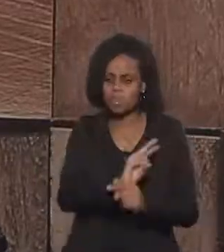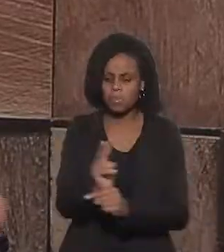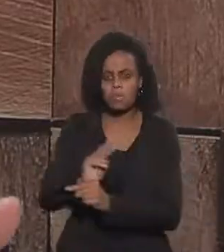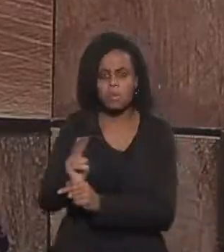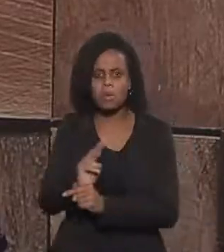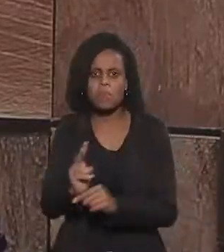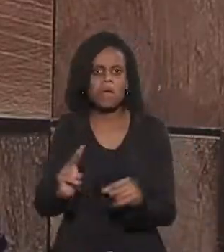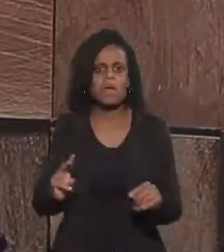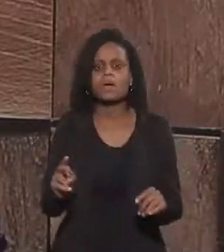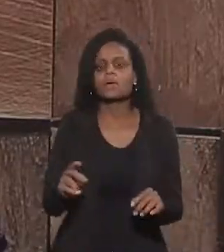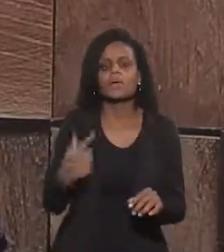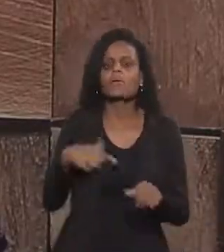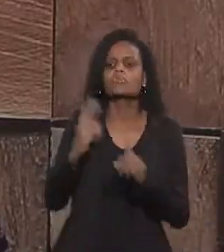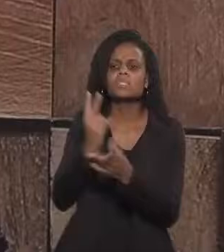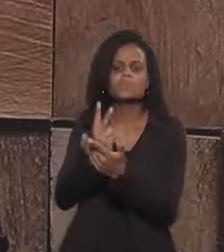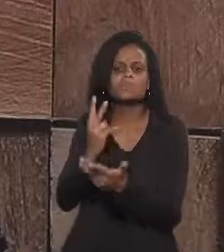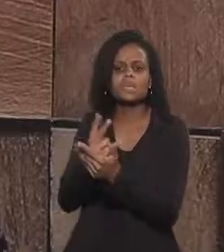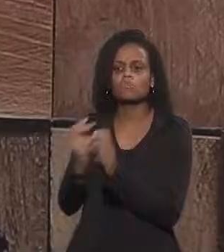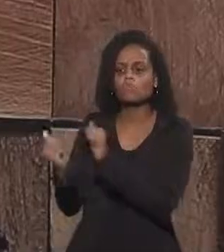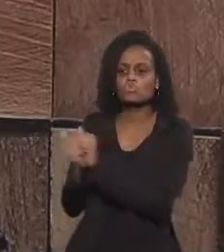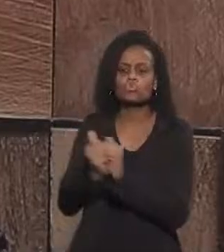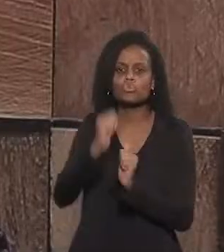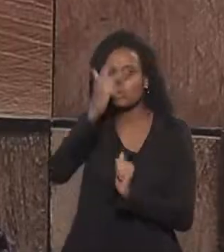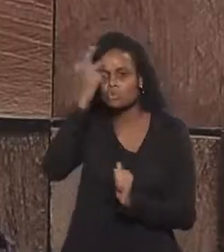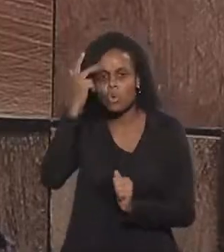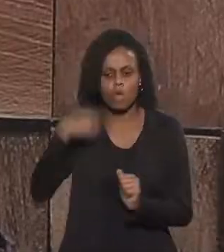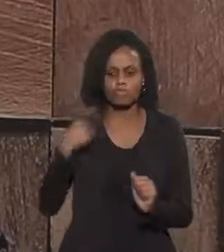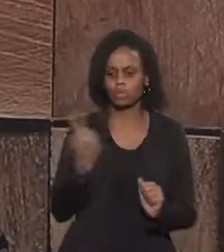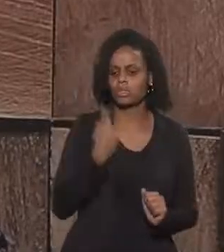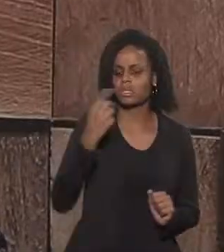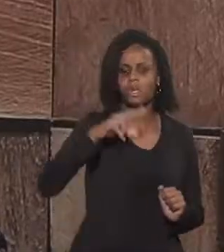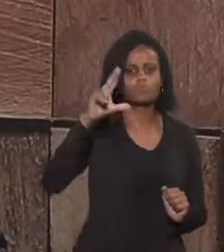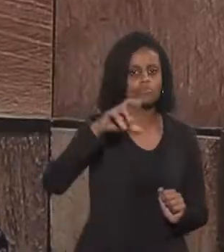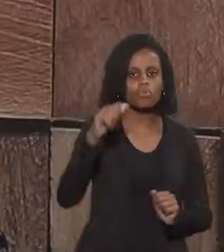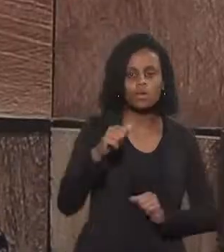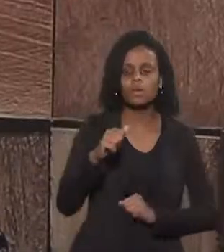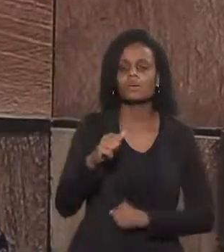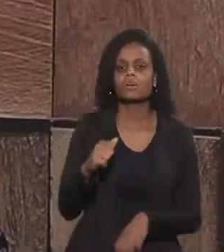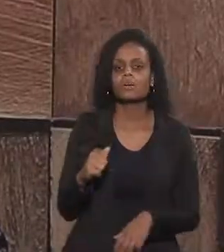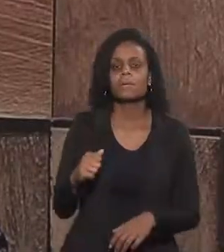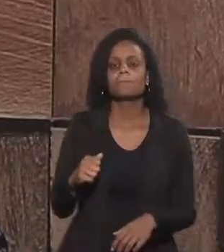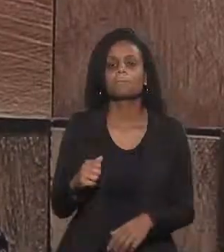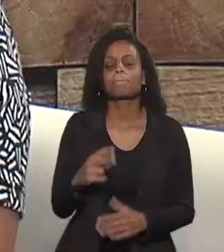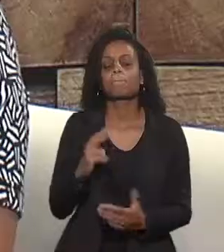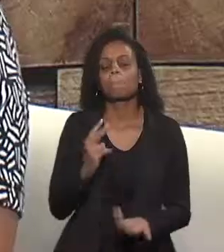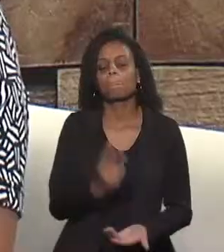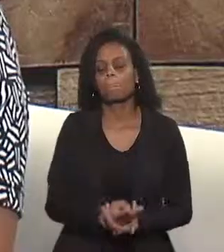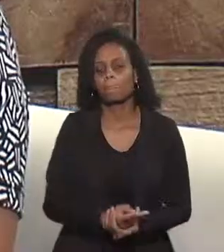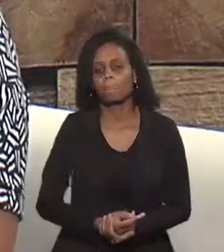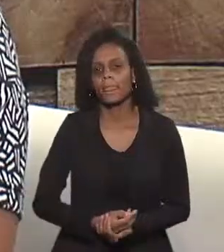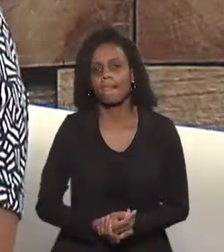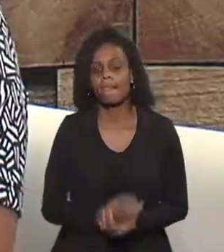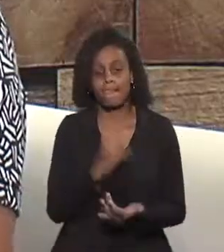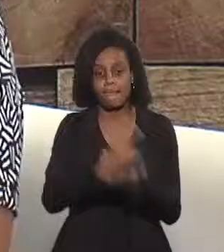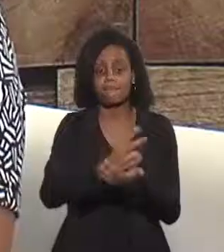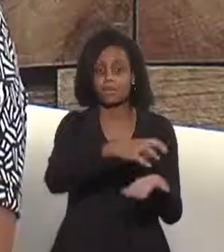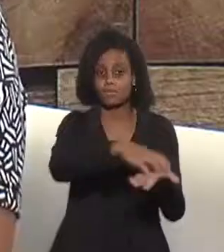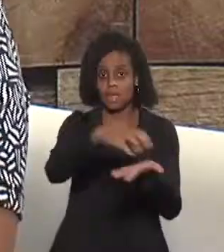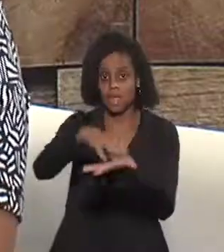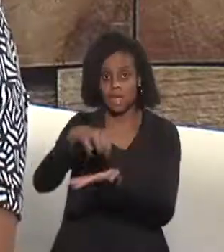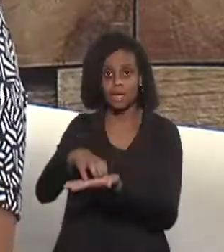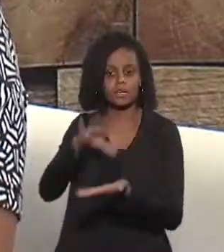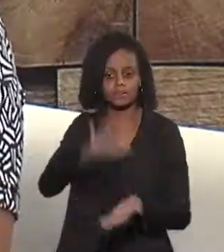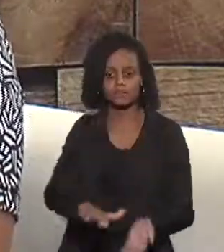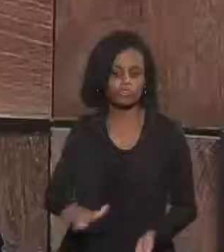cateterismo, tudo, eu que fazia com mais alguém, sempre você tem um grupo, não é você sozinha fazendo nada. Mas sempre na